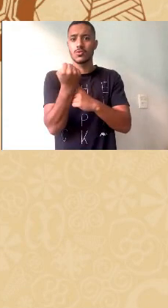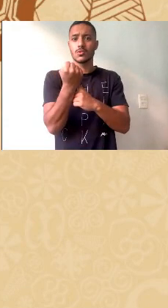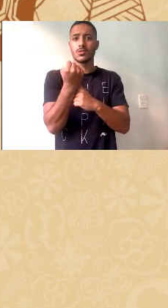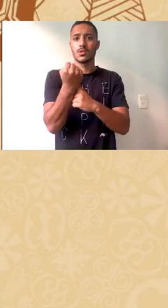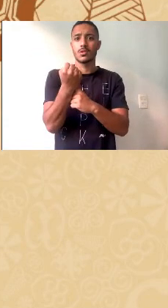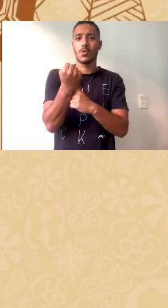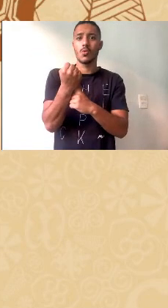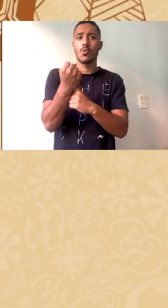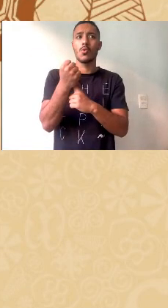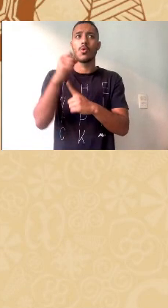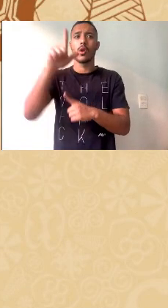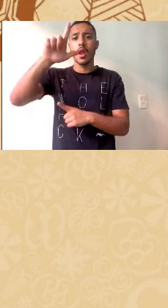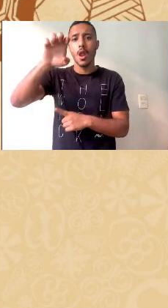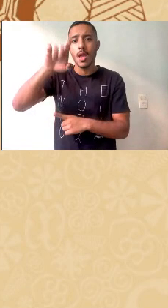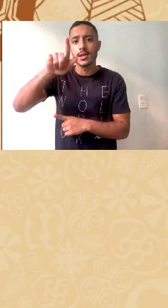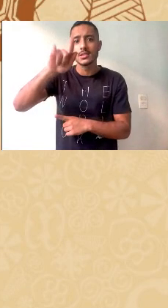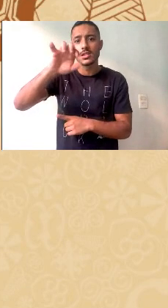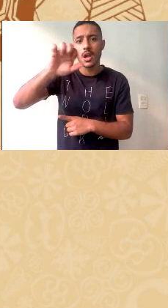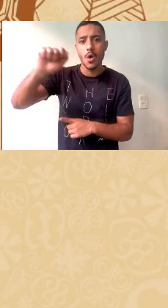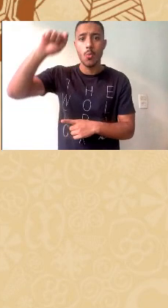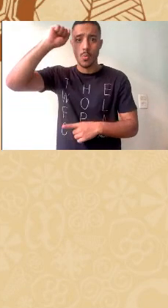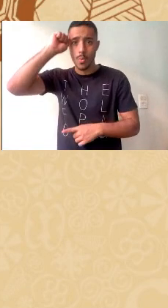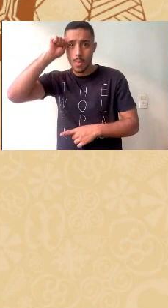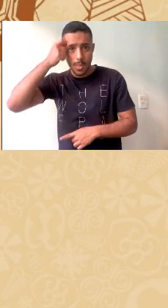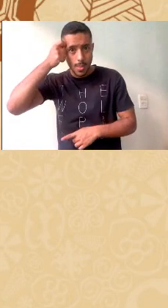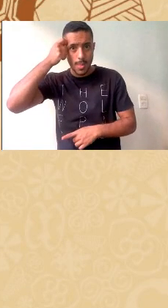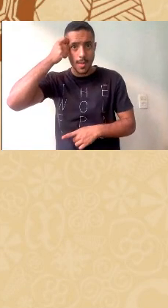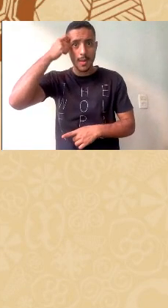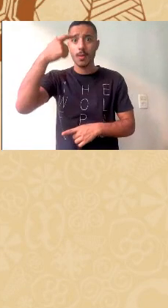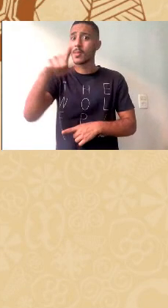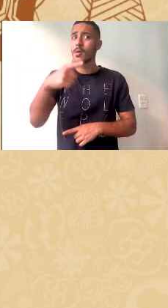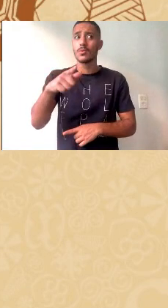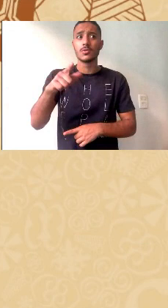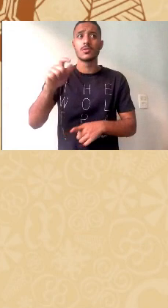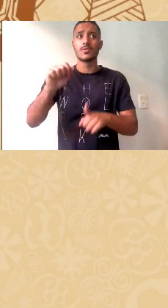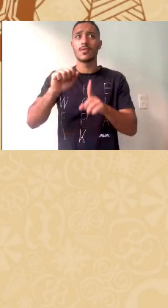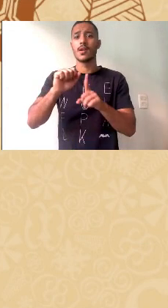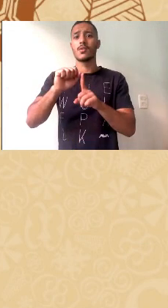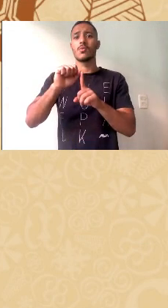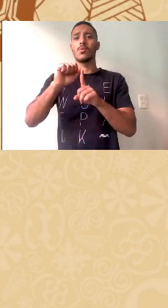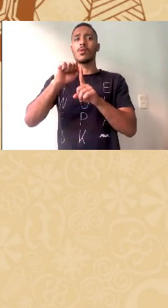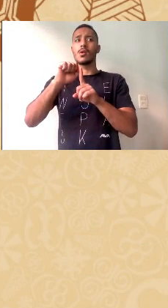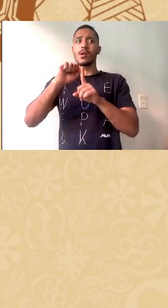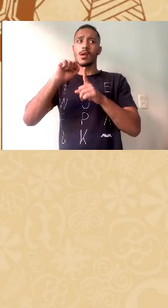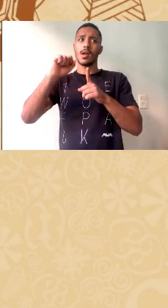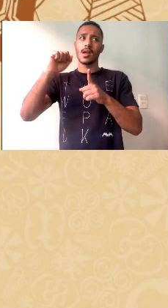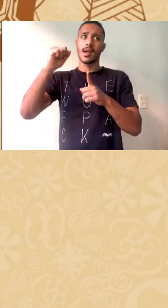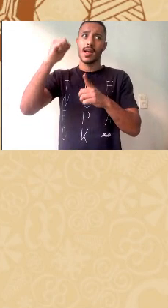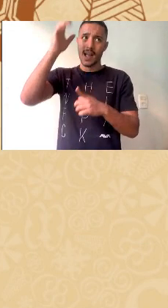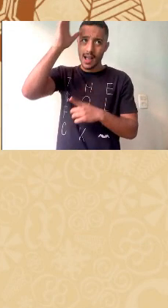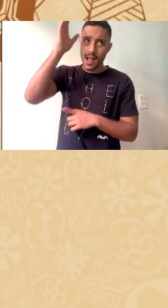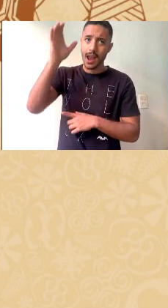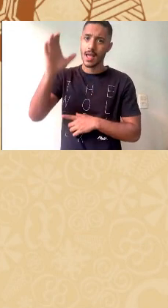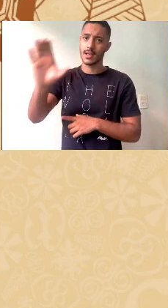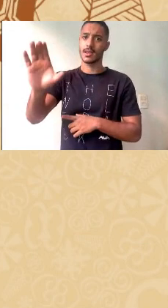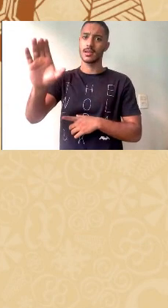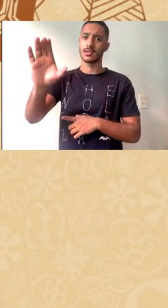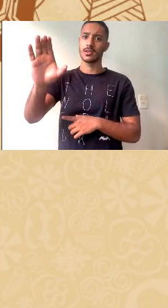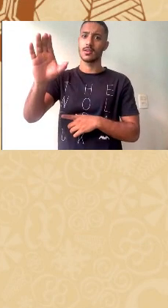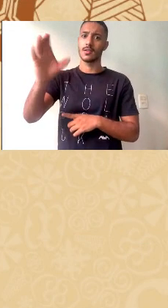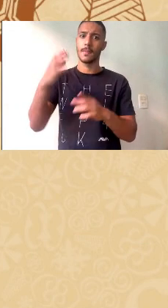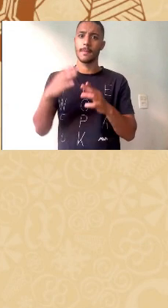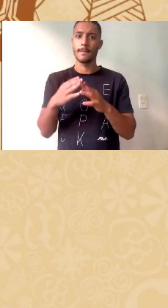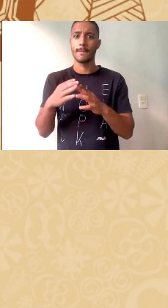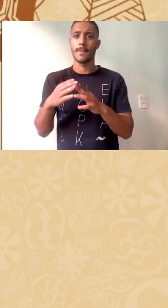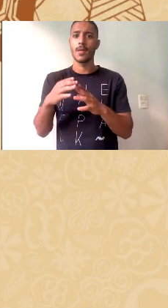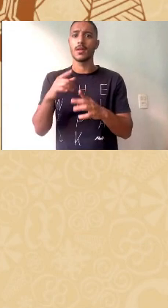Negra, Sociedade Henrique Dias, que não tiveram essa característica que eu já pontuei aqui anteriormente, que indicavam, né, que tinha uma população negra